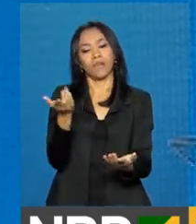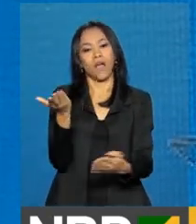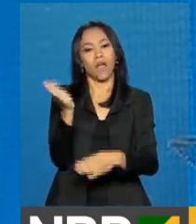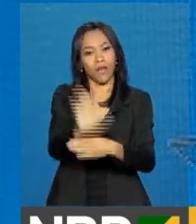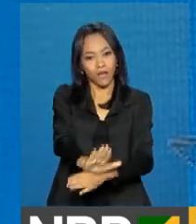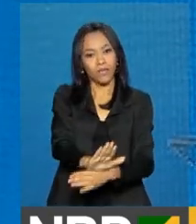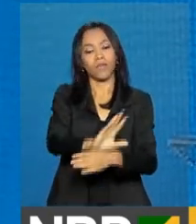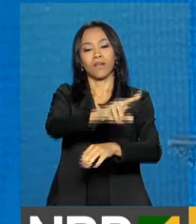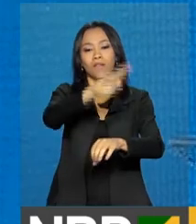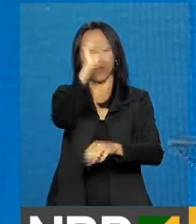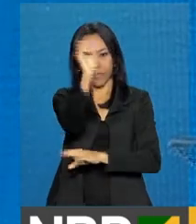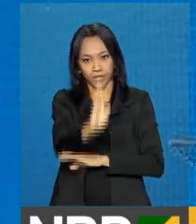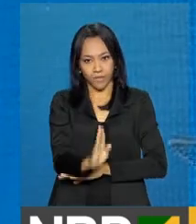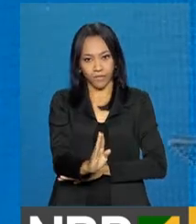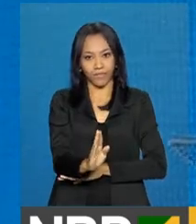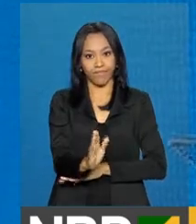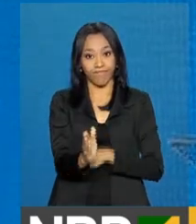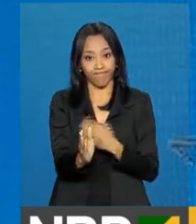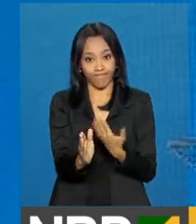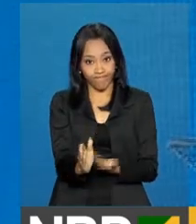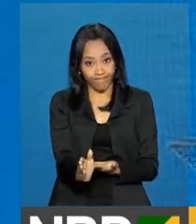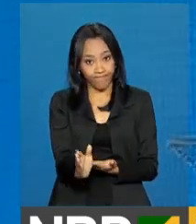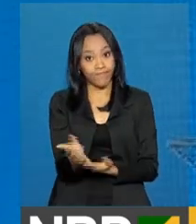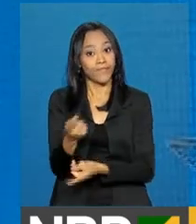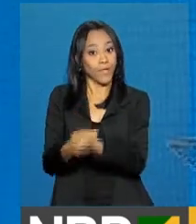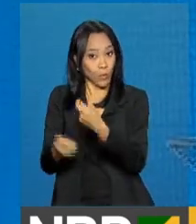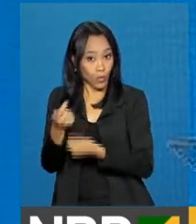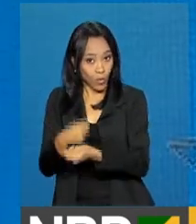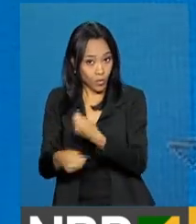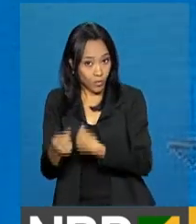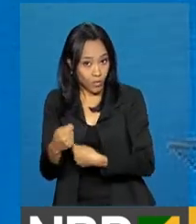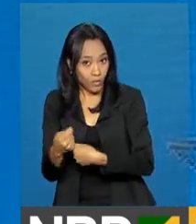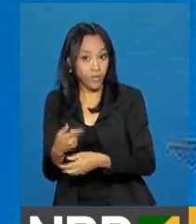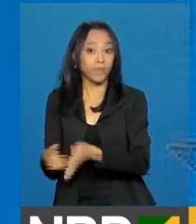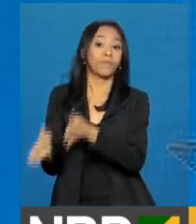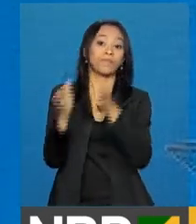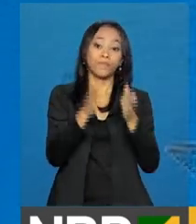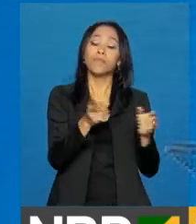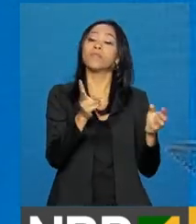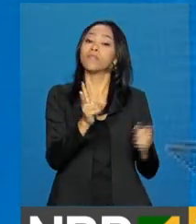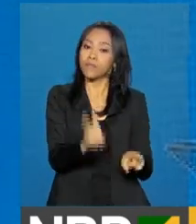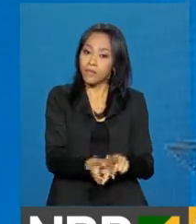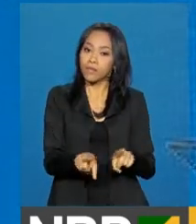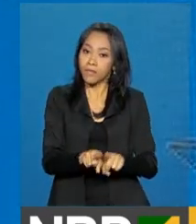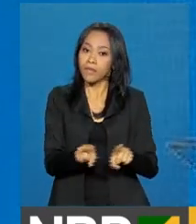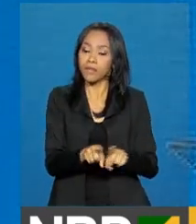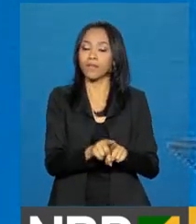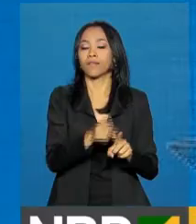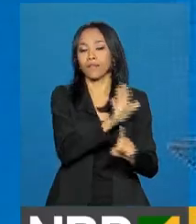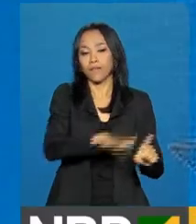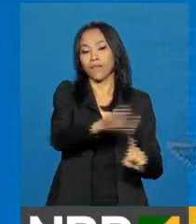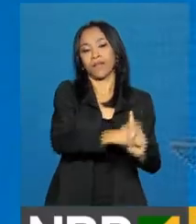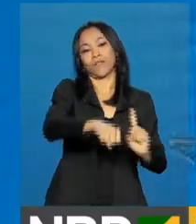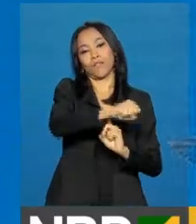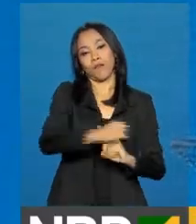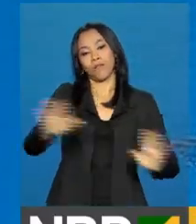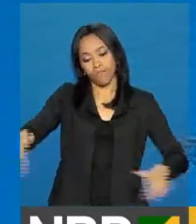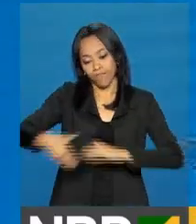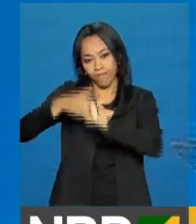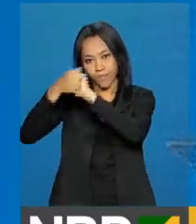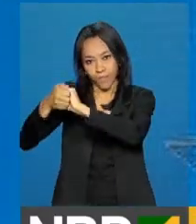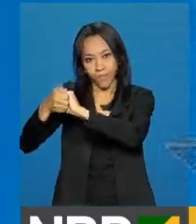mais o nosso Brasil no plano econômico-financeiro e igualmente no plano social. Meus